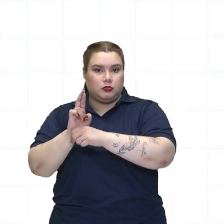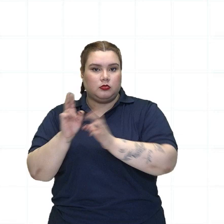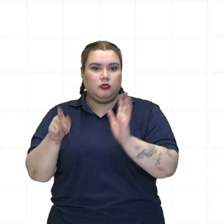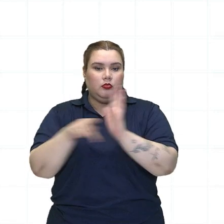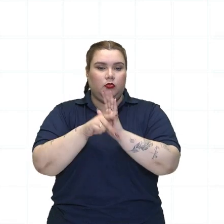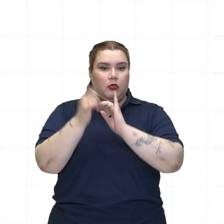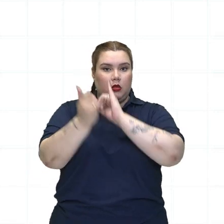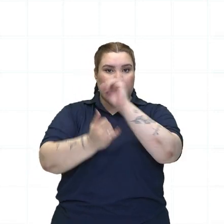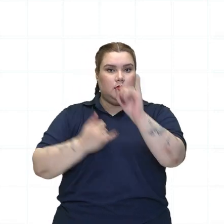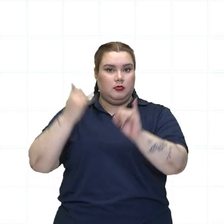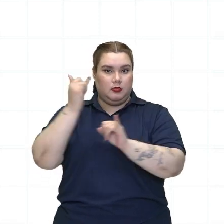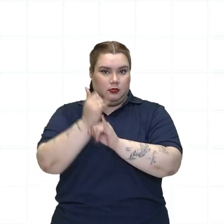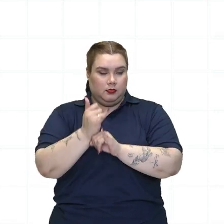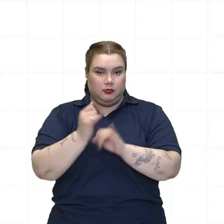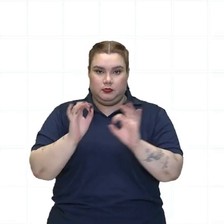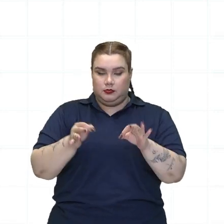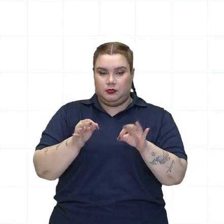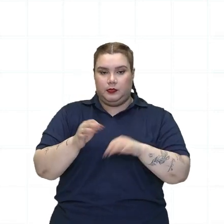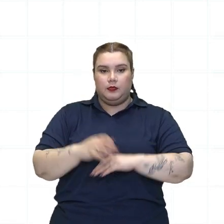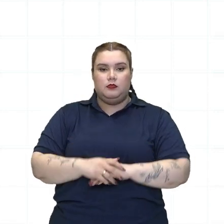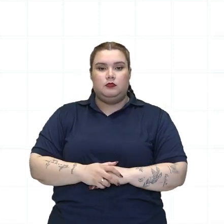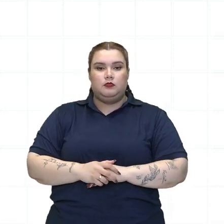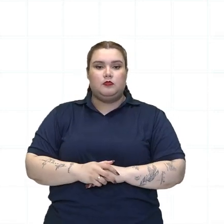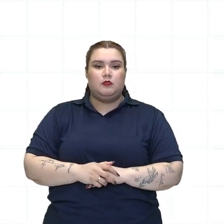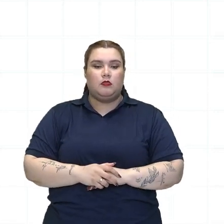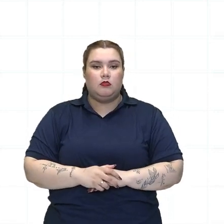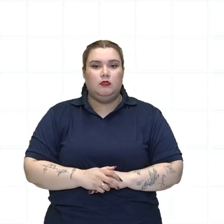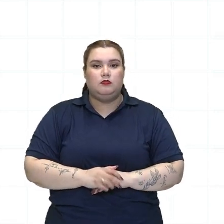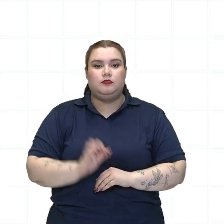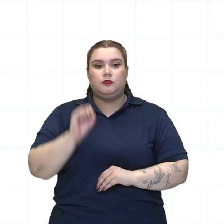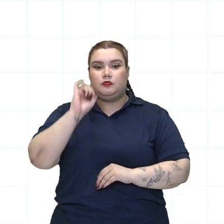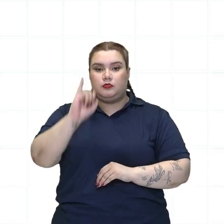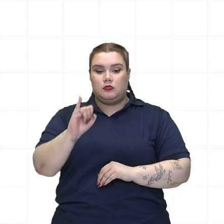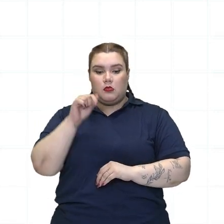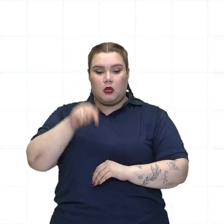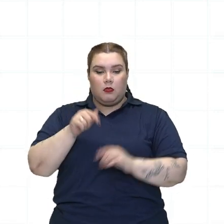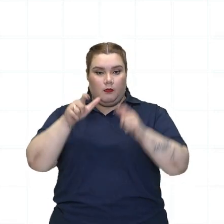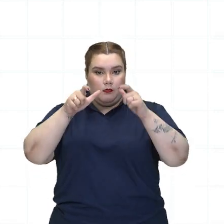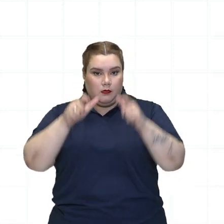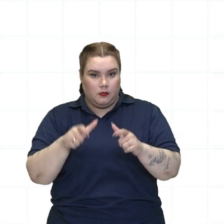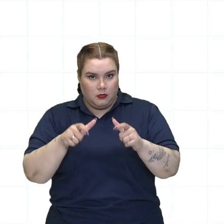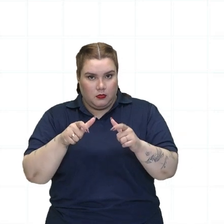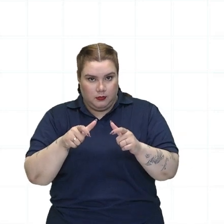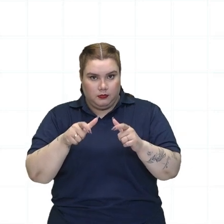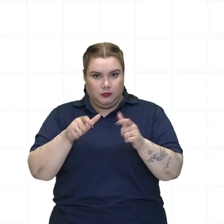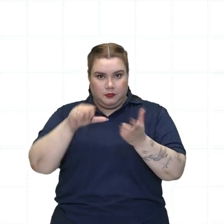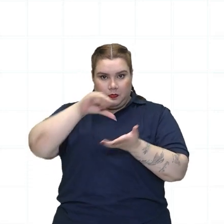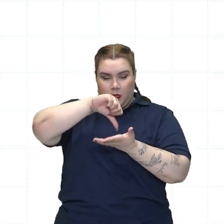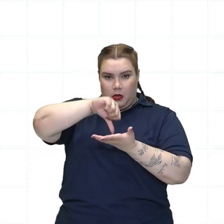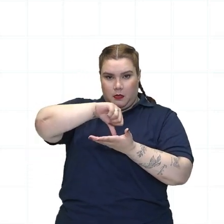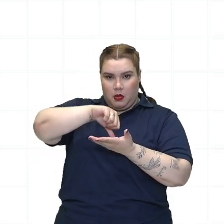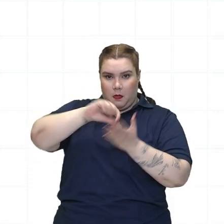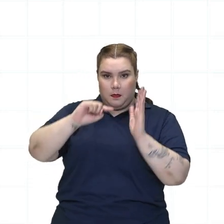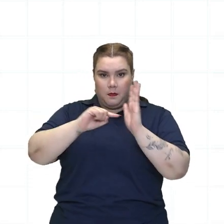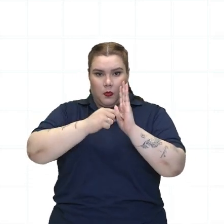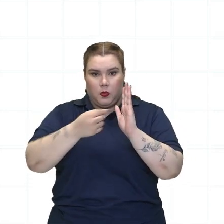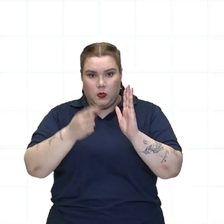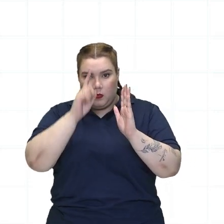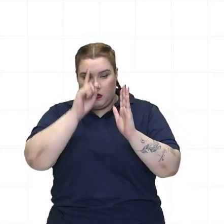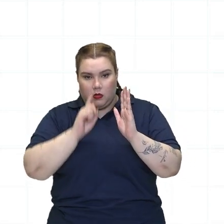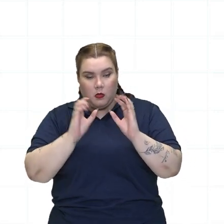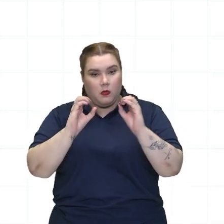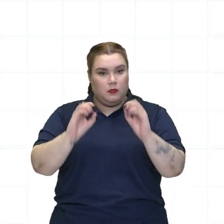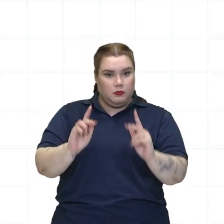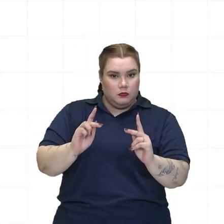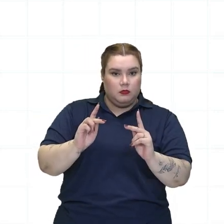da internet, né? Então, se eu marcar um ponto exatamente na localização onde está esse Cristo Redentor, beleza,